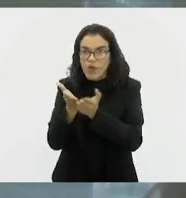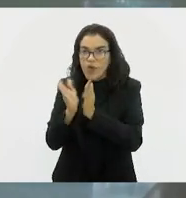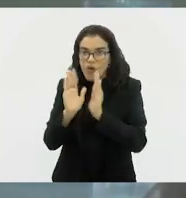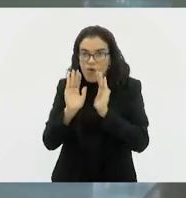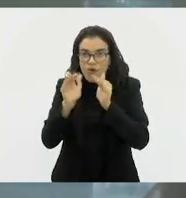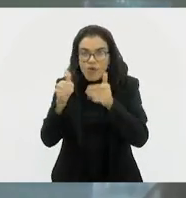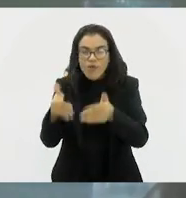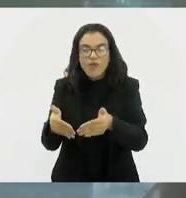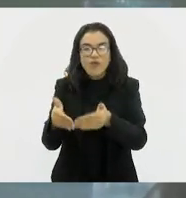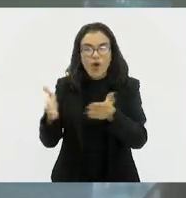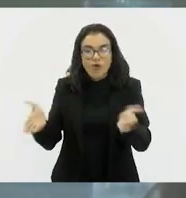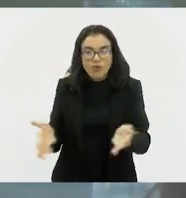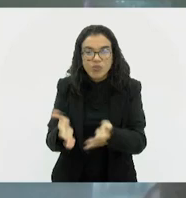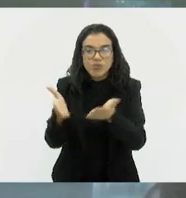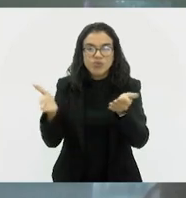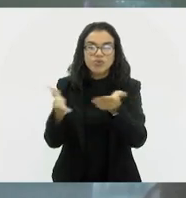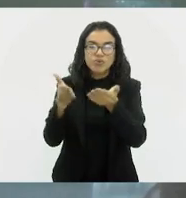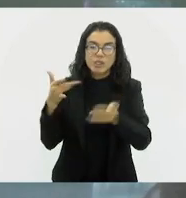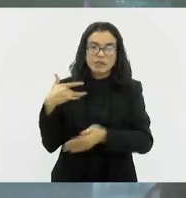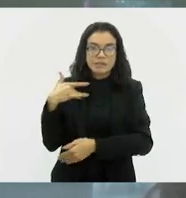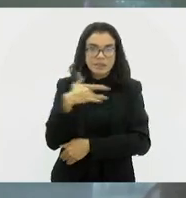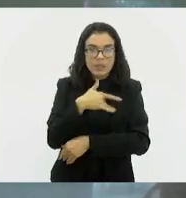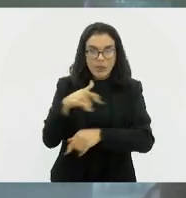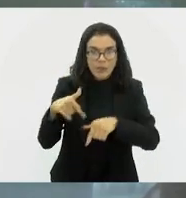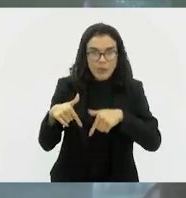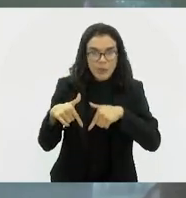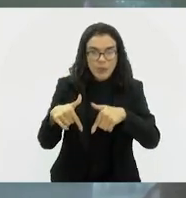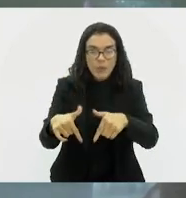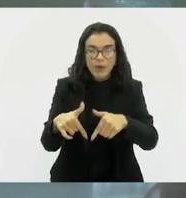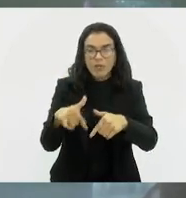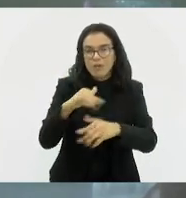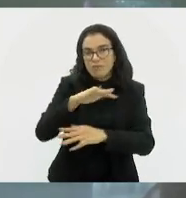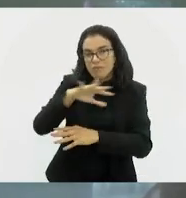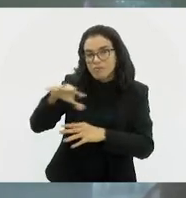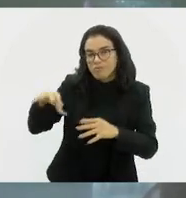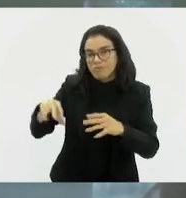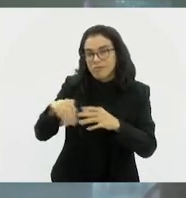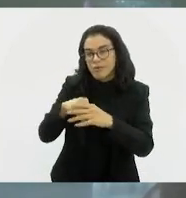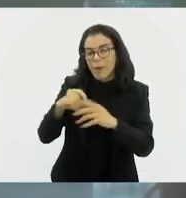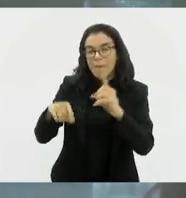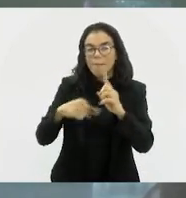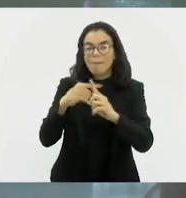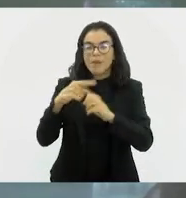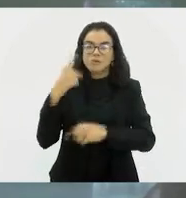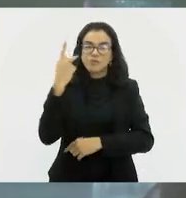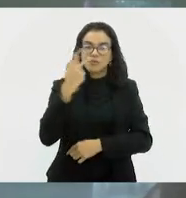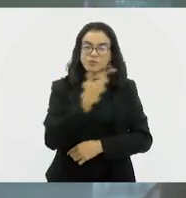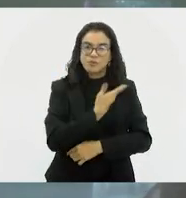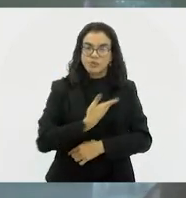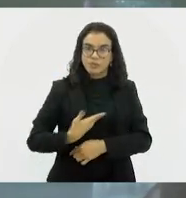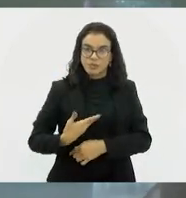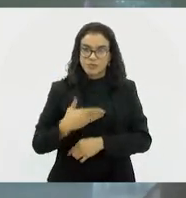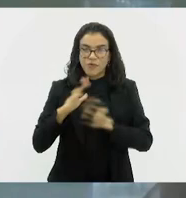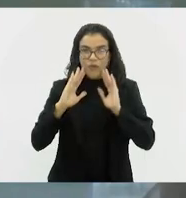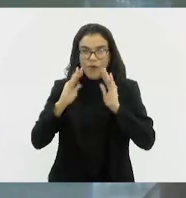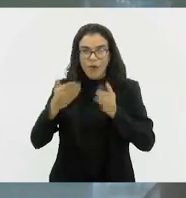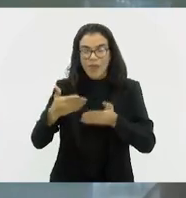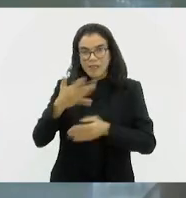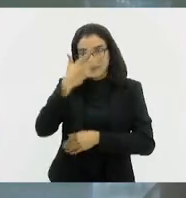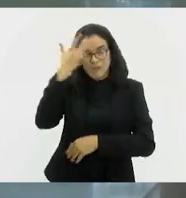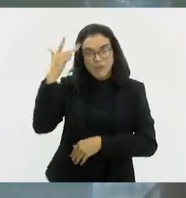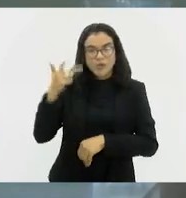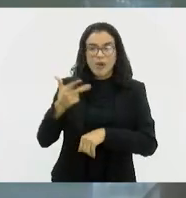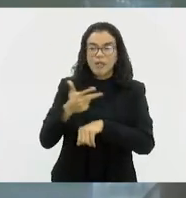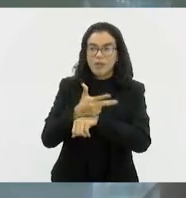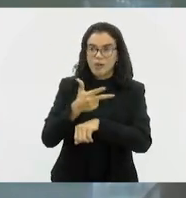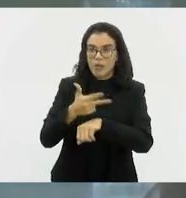e promoção do envelhecimento ativo. Isso tudo junto com políticas públicas para a pessoa idosa. Então, o poder